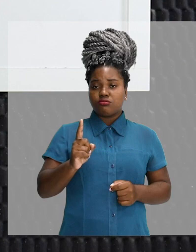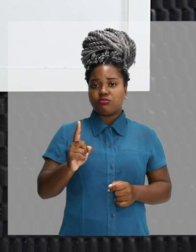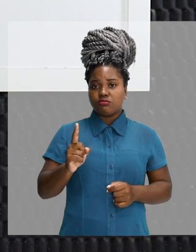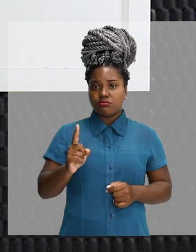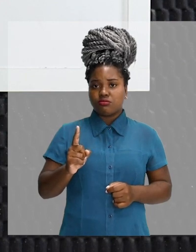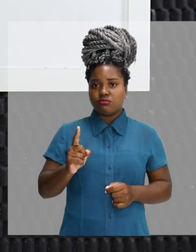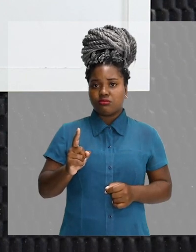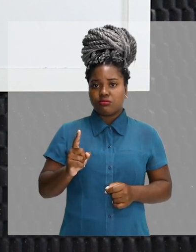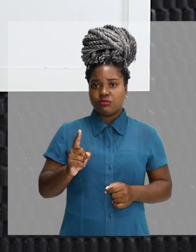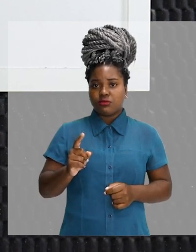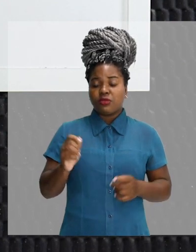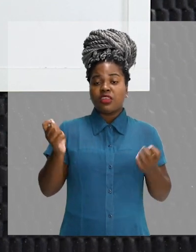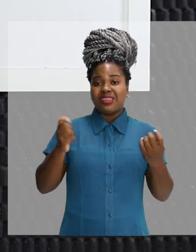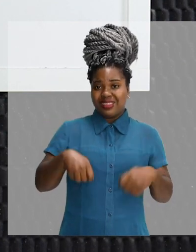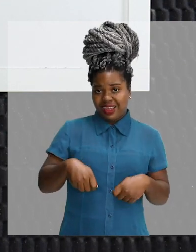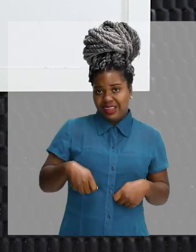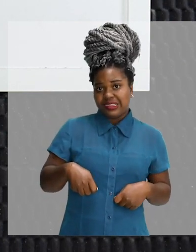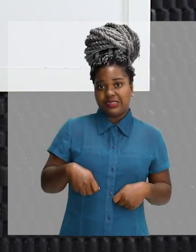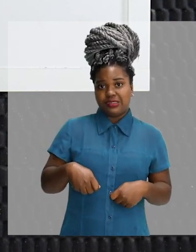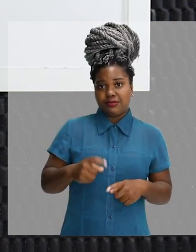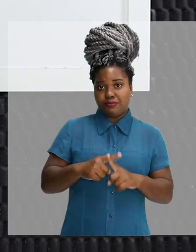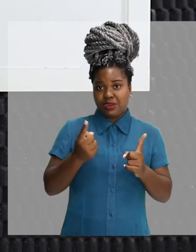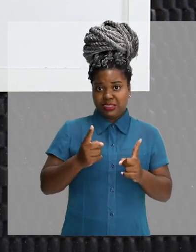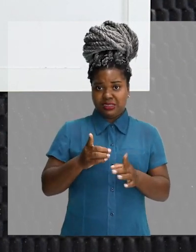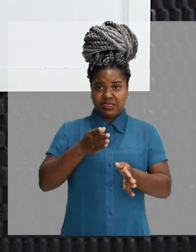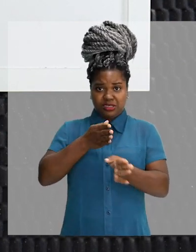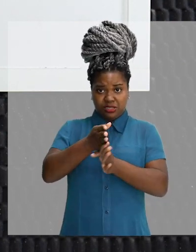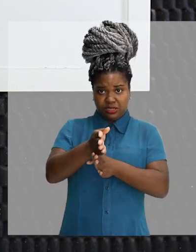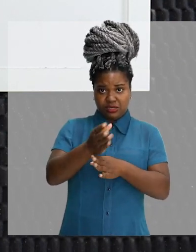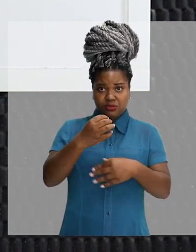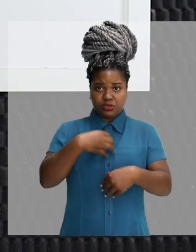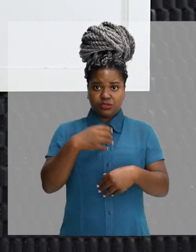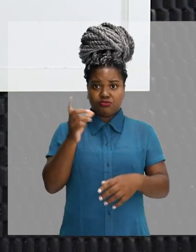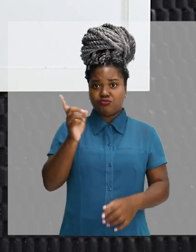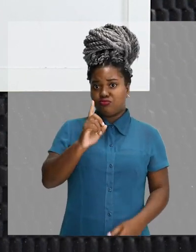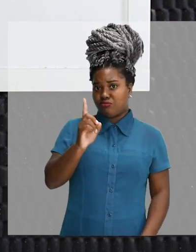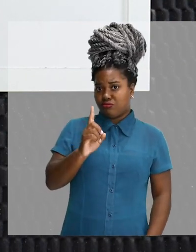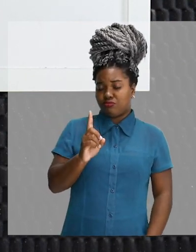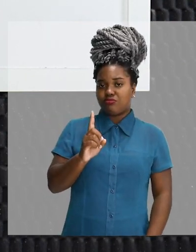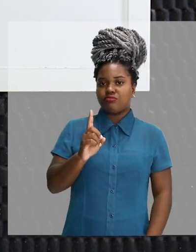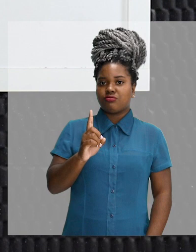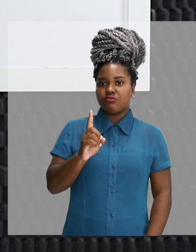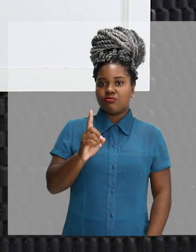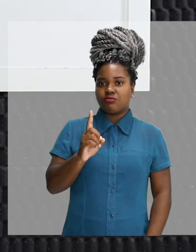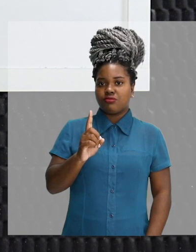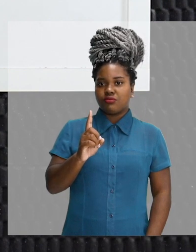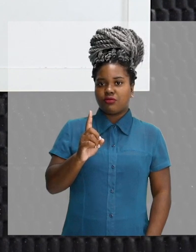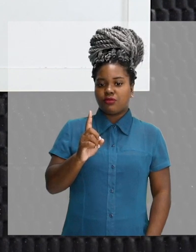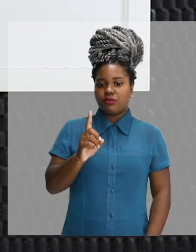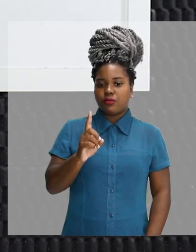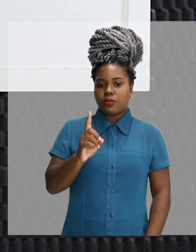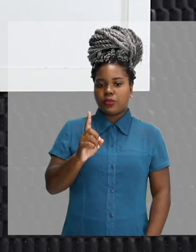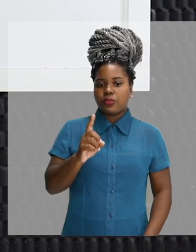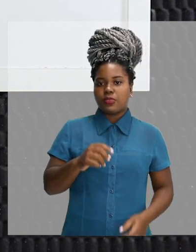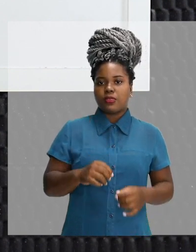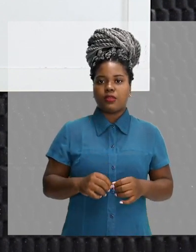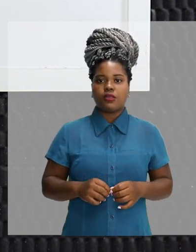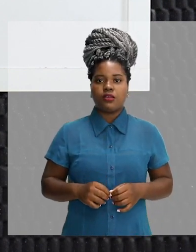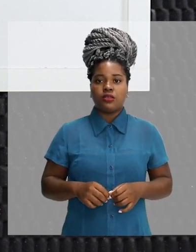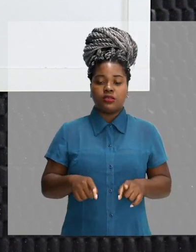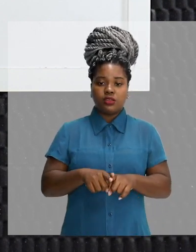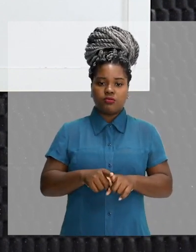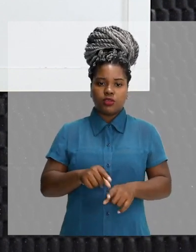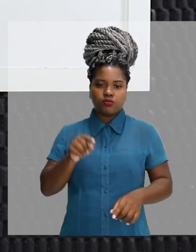O módulo pode ser até constante, mas a direção e o sentido não são. Certo? Ele também não aponta para o centro